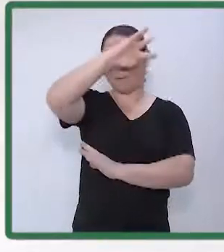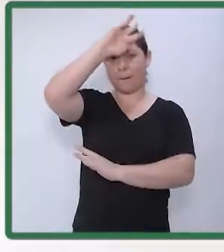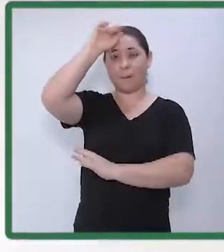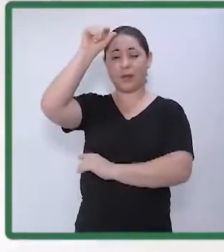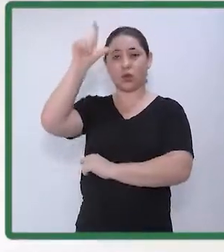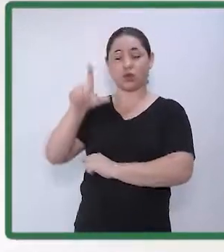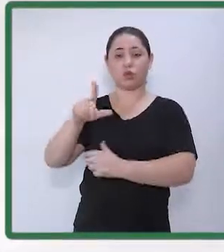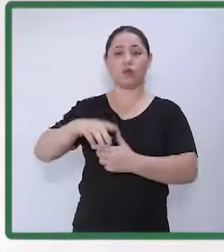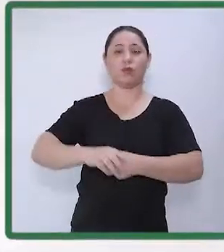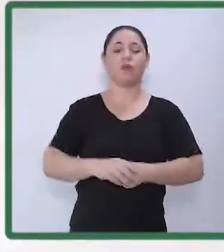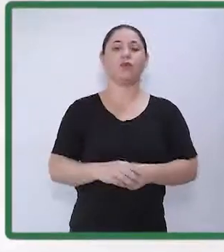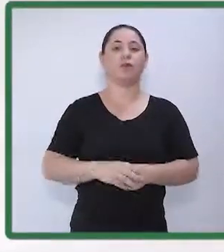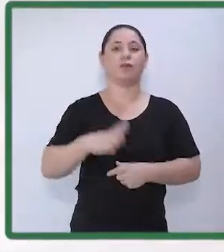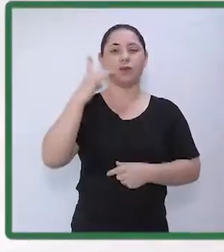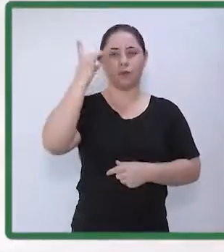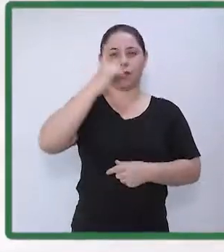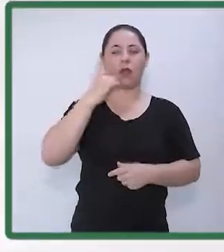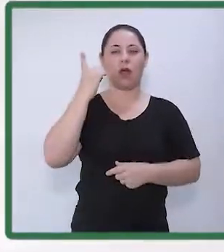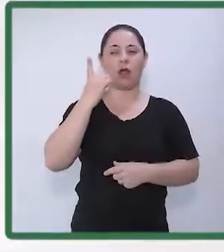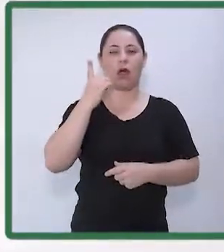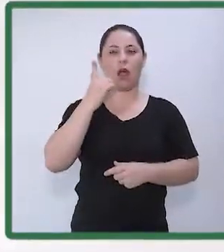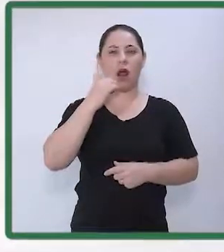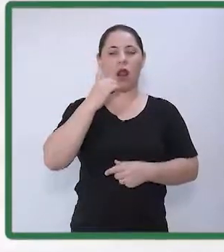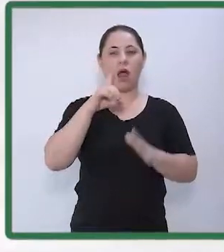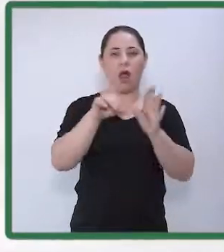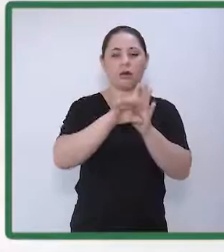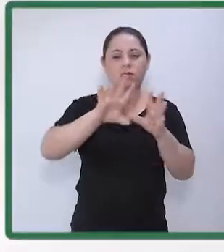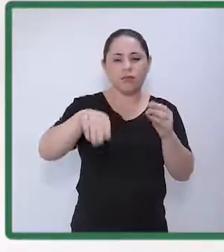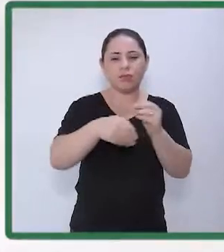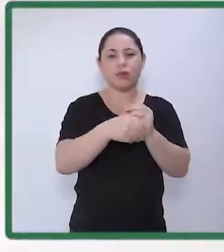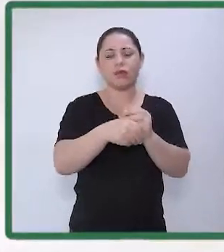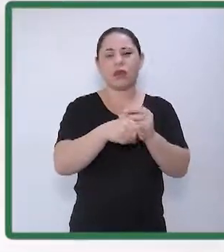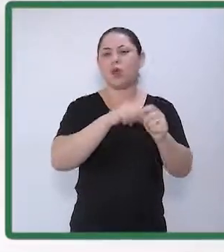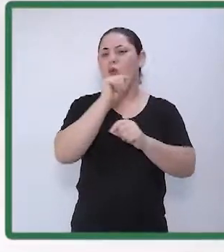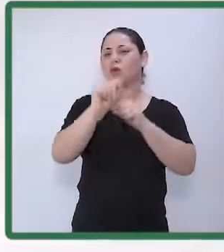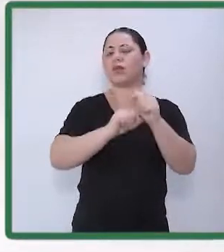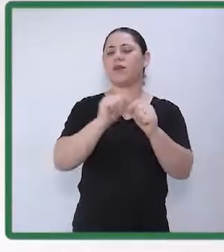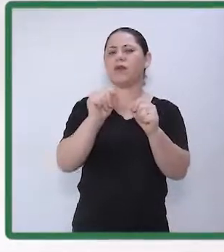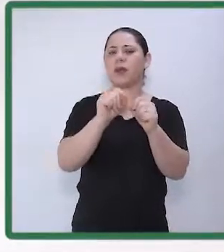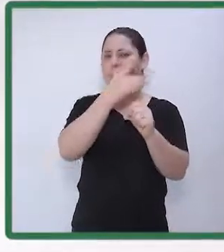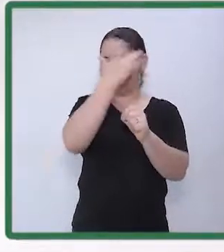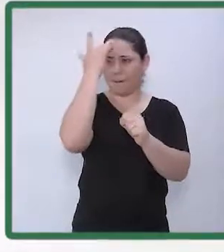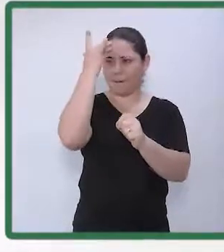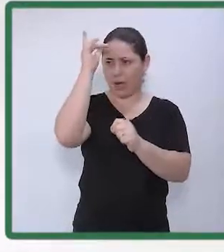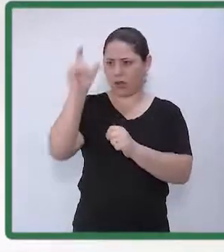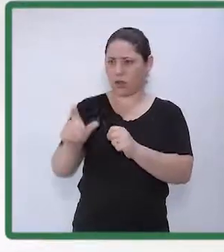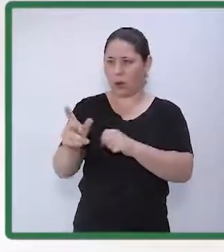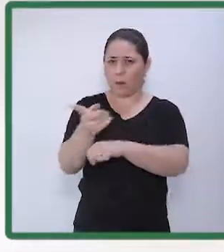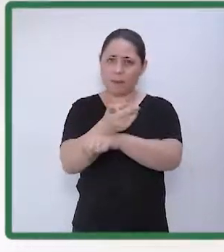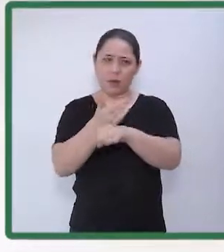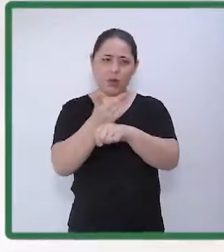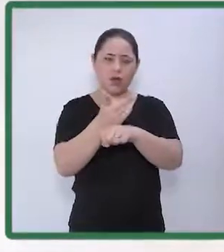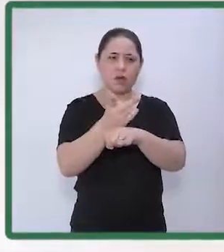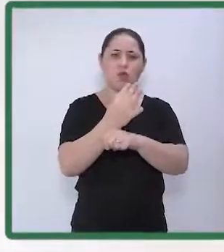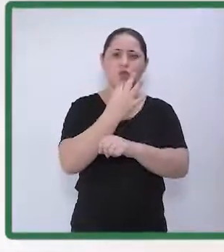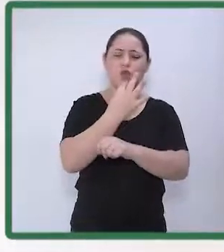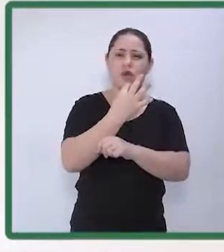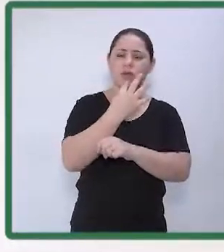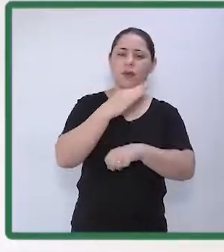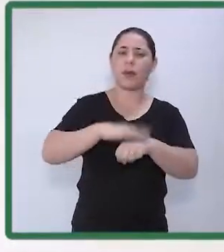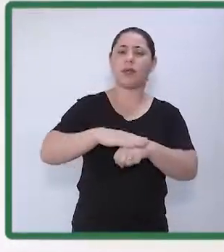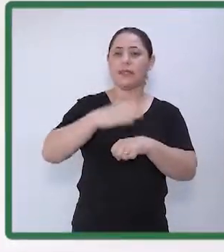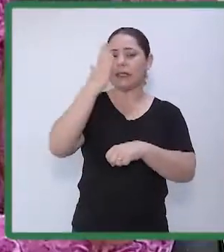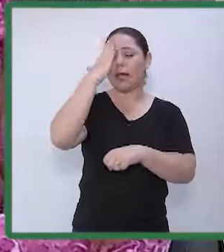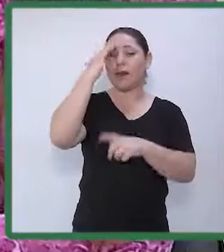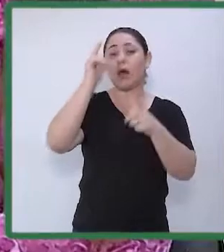da mulher sul-mato-grossense. Deputada, essa consolidação acaba por por fazer com que as pessoas busquem mais, saibam